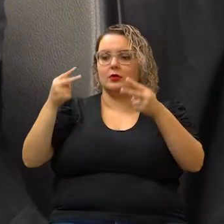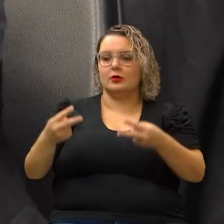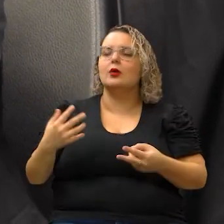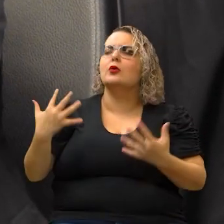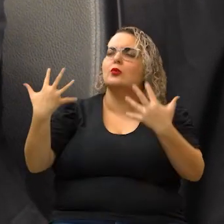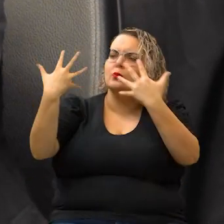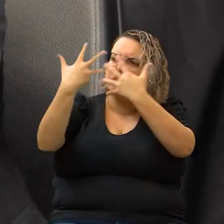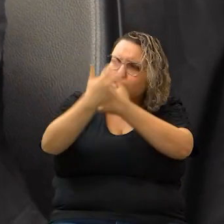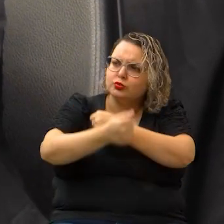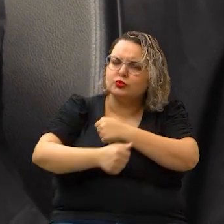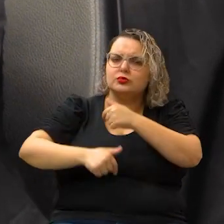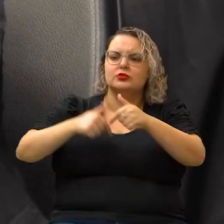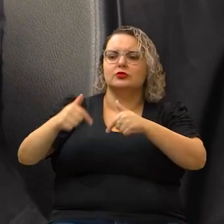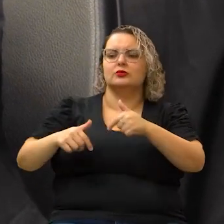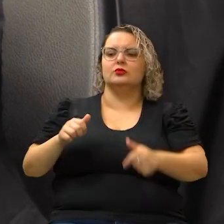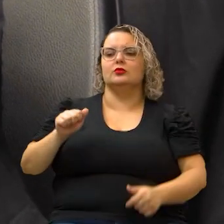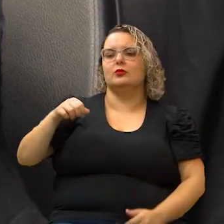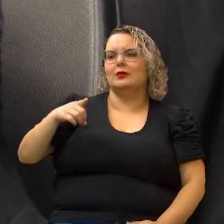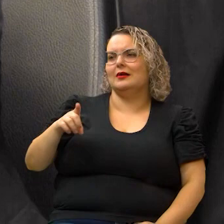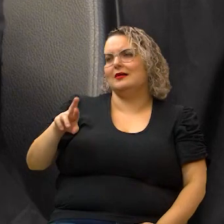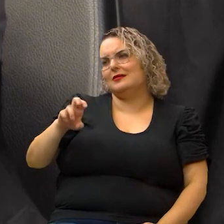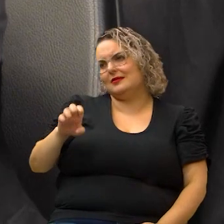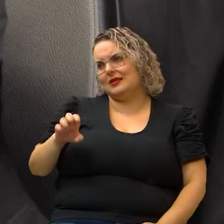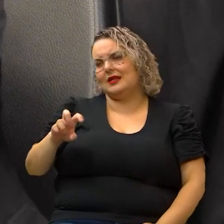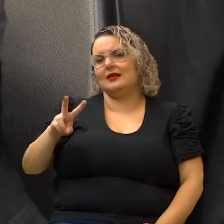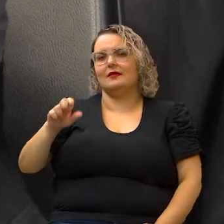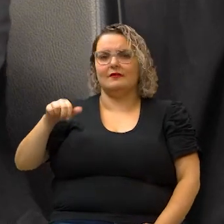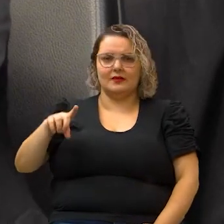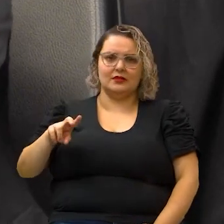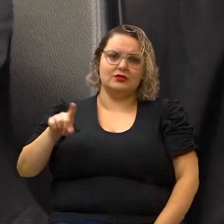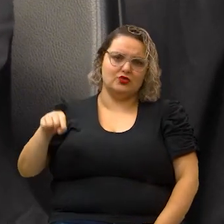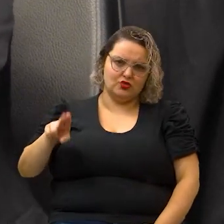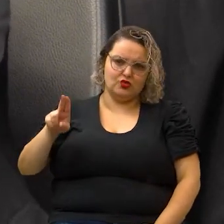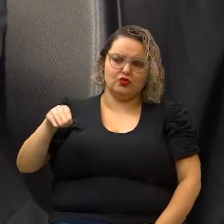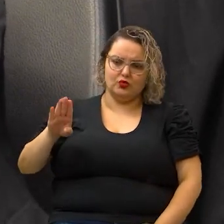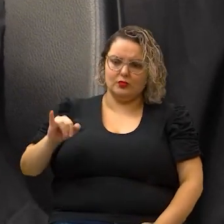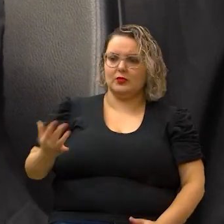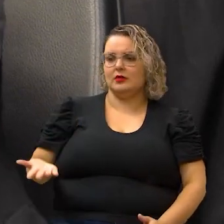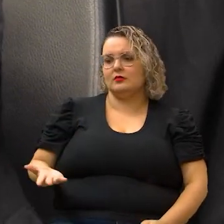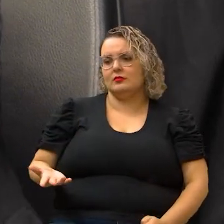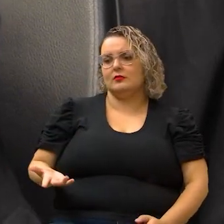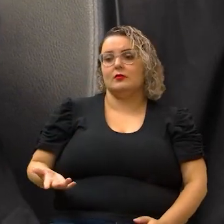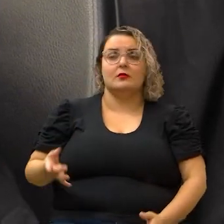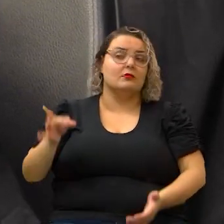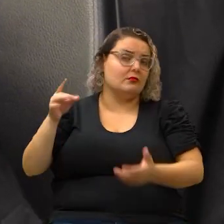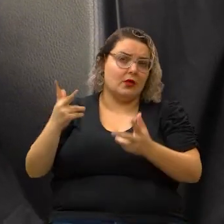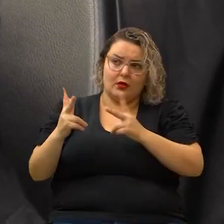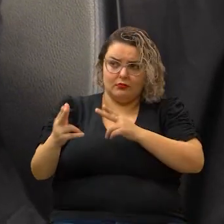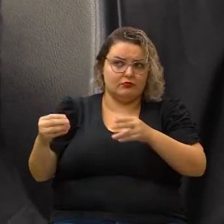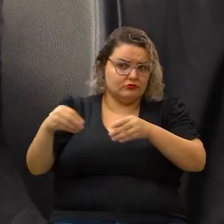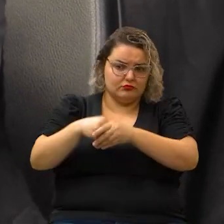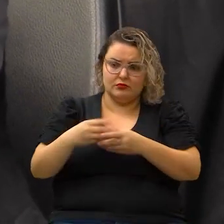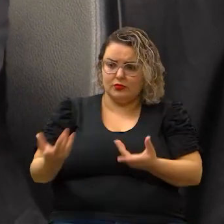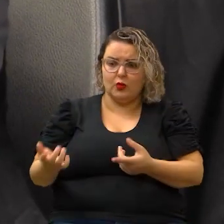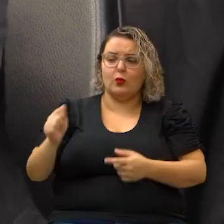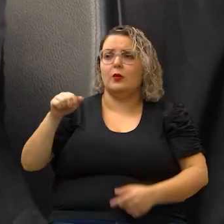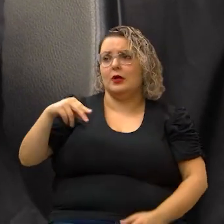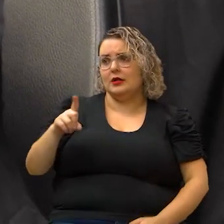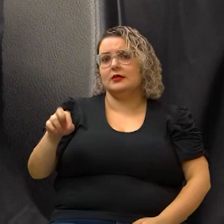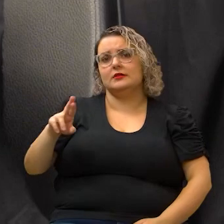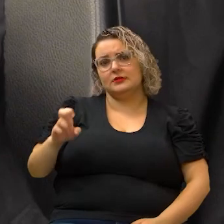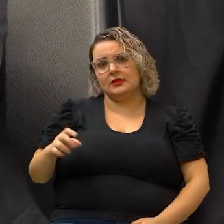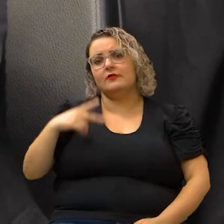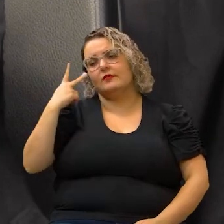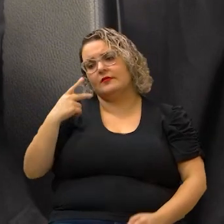aqui reconhecer o bonito trabalho do secretário André Von Zuben, nosso companheiro. Aliás, a gente ainda continua na mesma casa, né? Sim. Porque, no fundo, o André